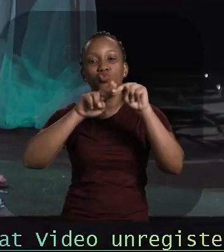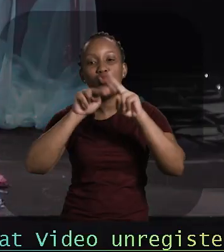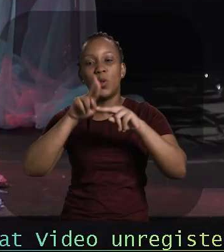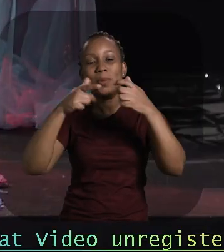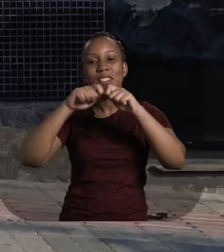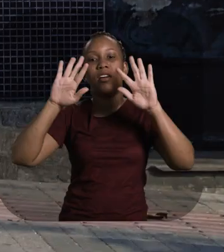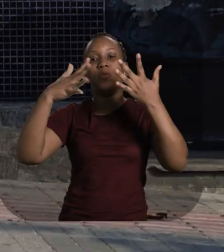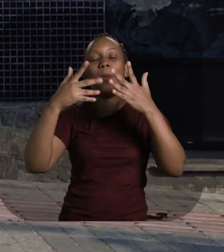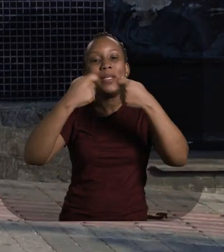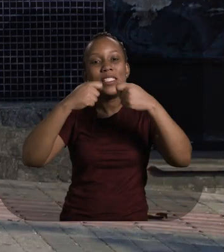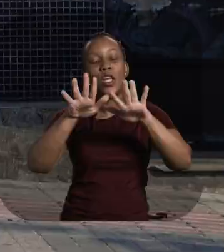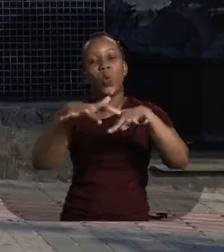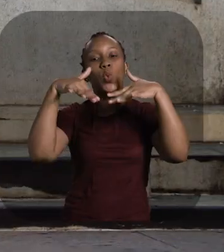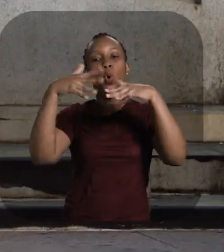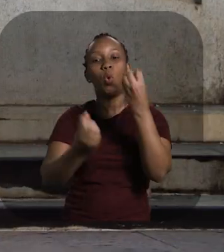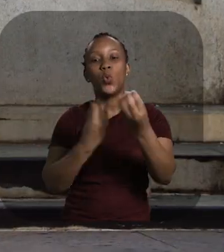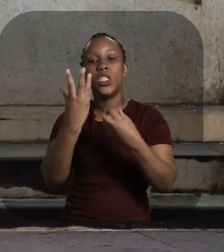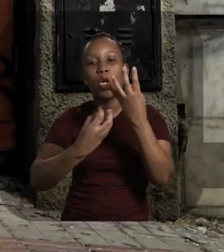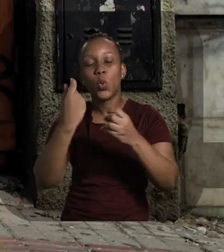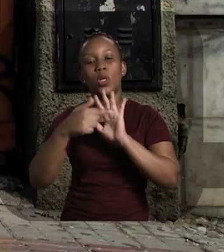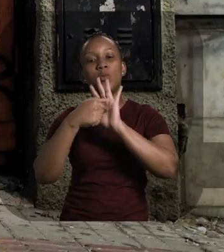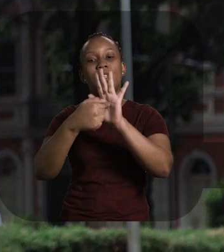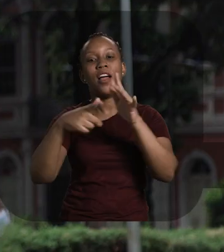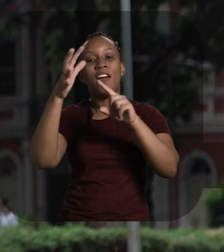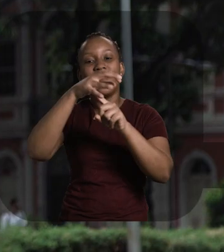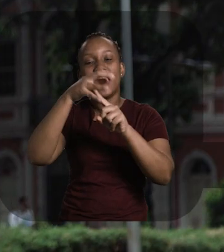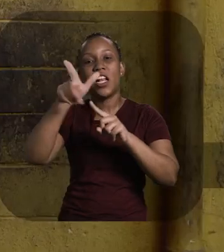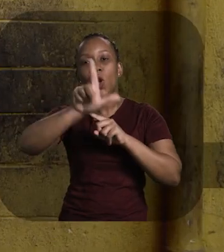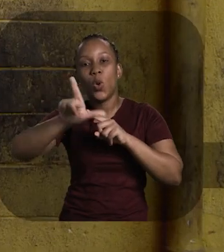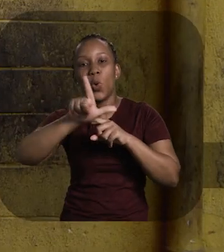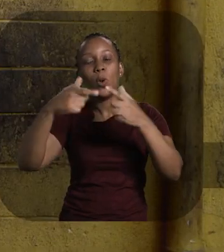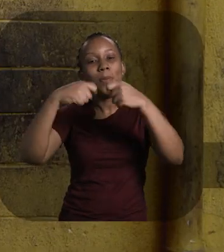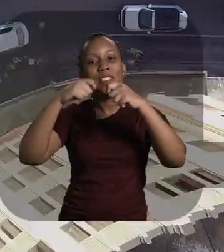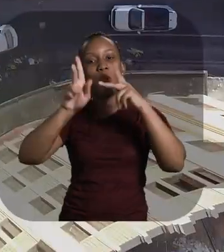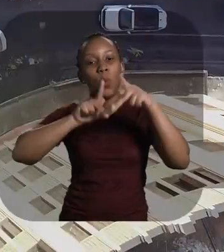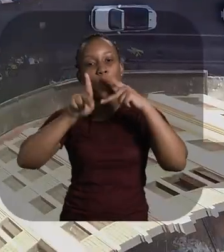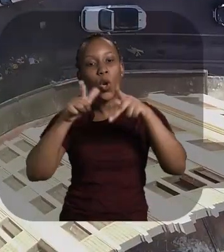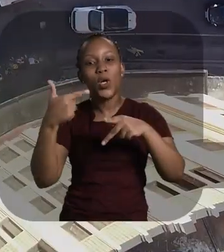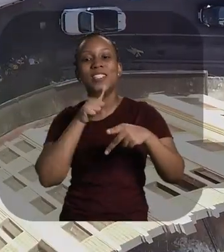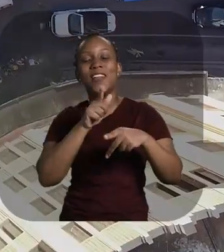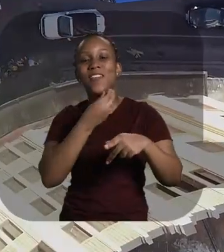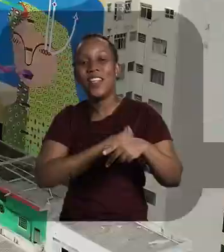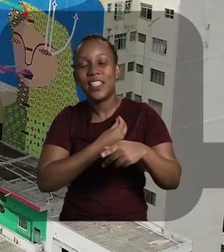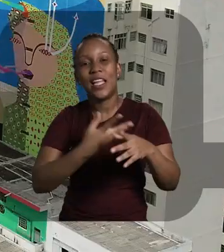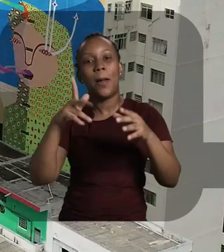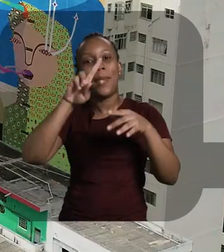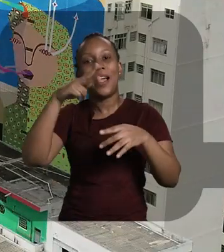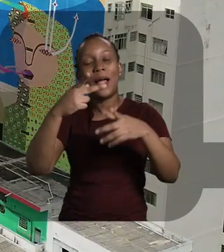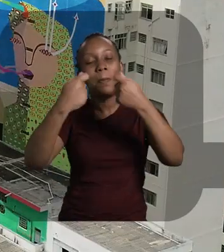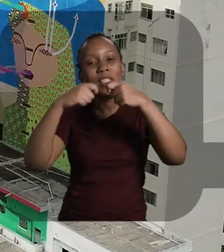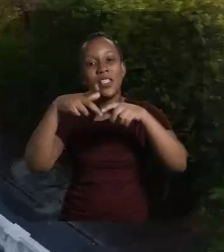shows, peças e festivais precisam do público. O circo, as exposições e as feiras literárias precisam do povo para ganhar vida. E